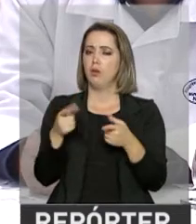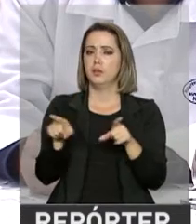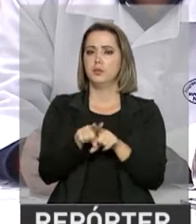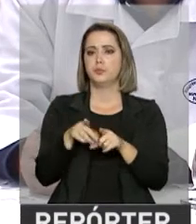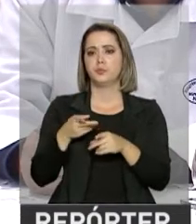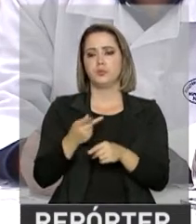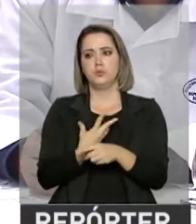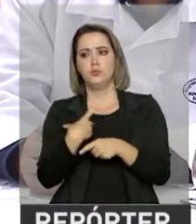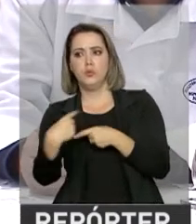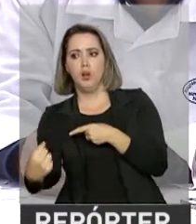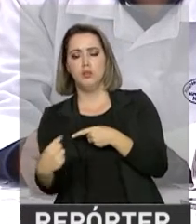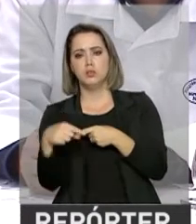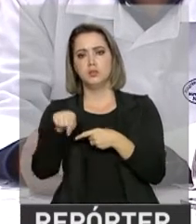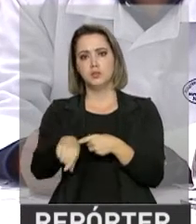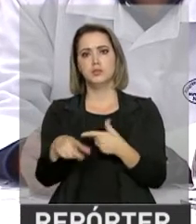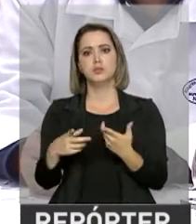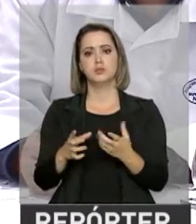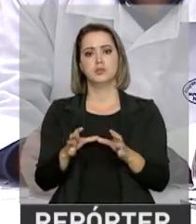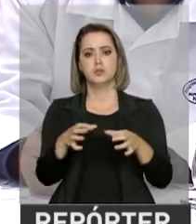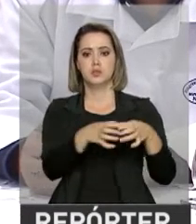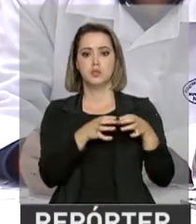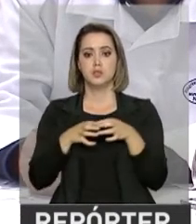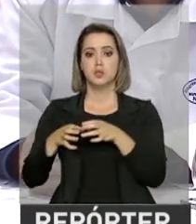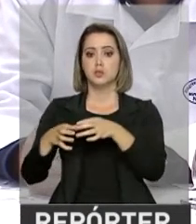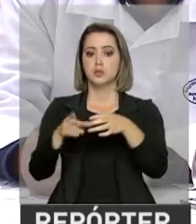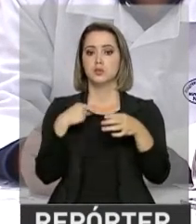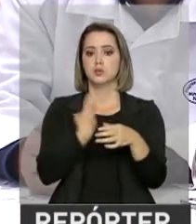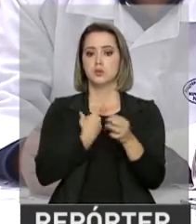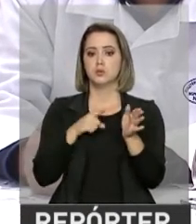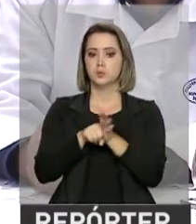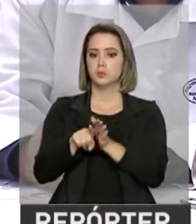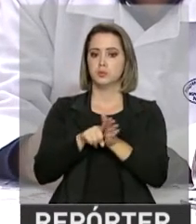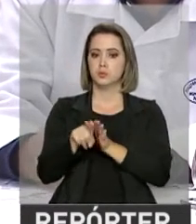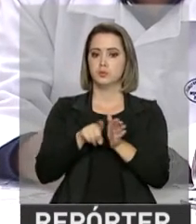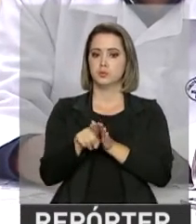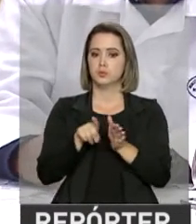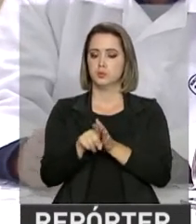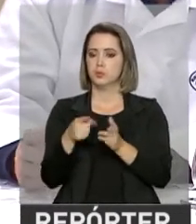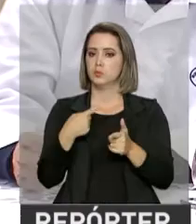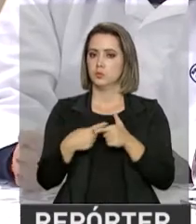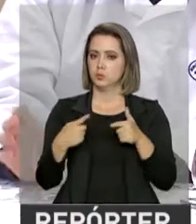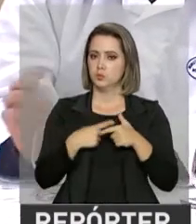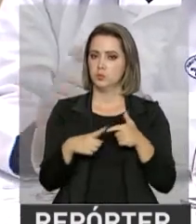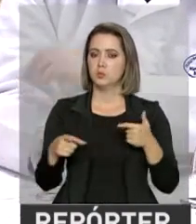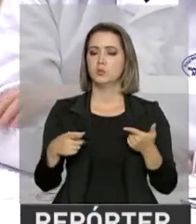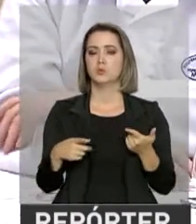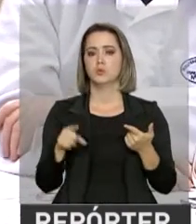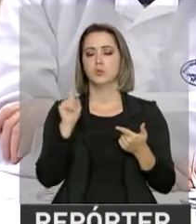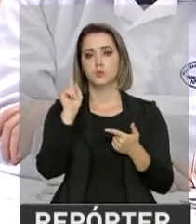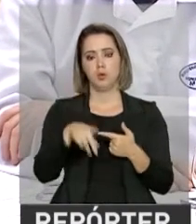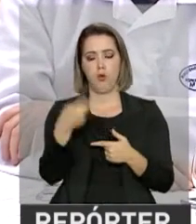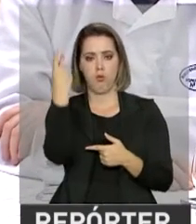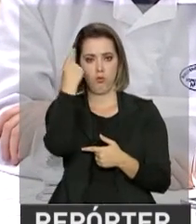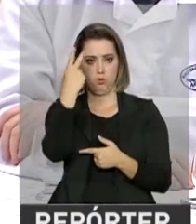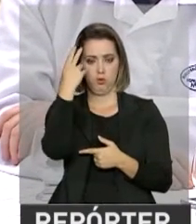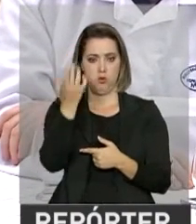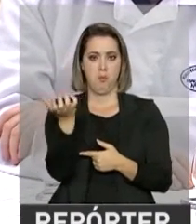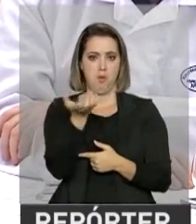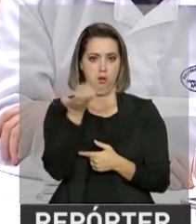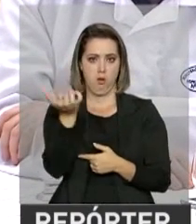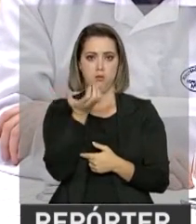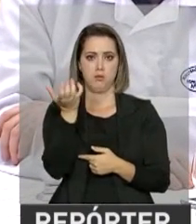esses países, desses CIFs que nós estamos fazendo a investigação, que estão sob suspeita, é natural que eles